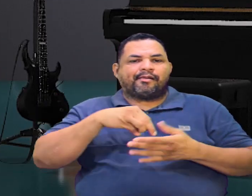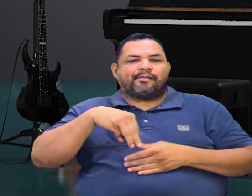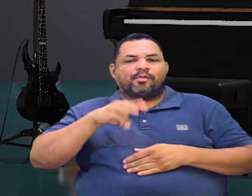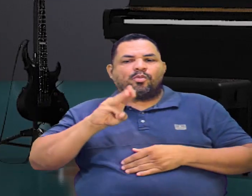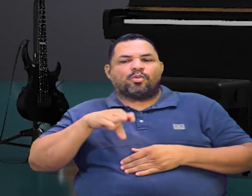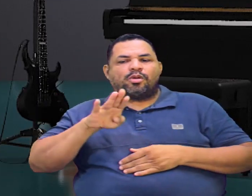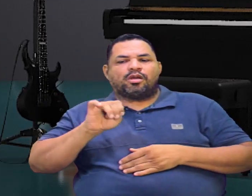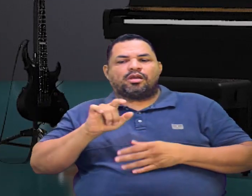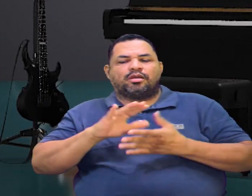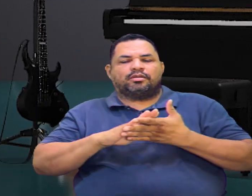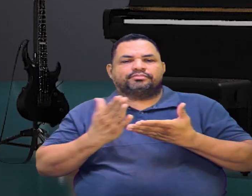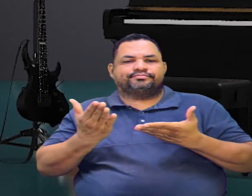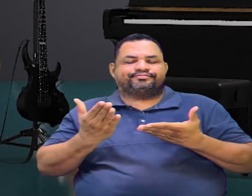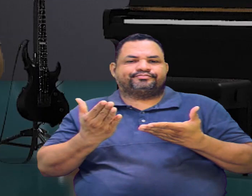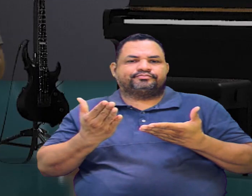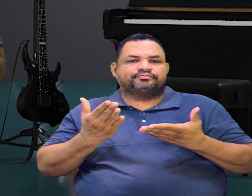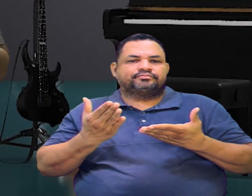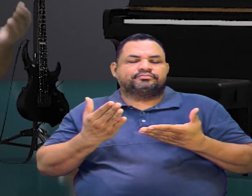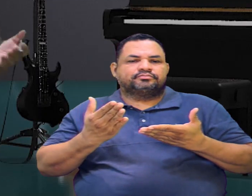designers,